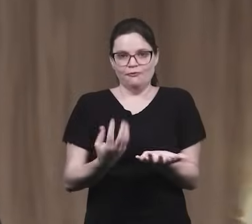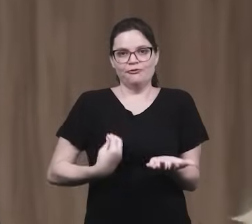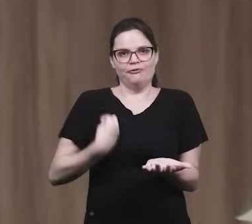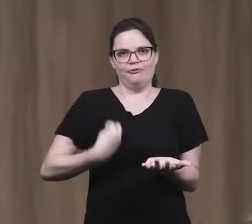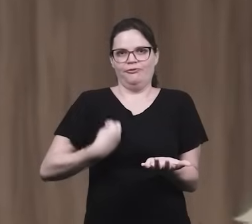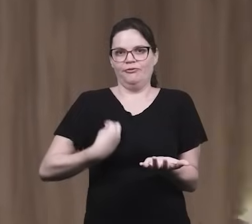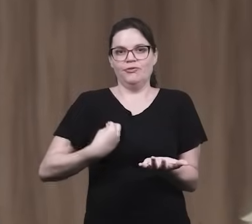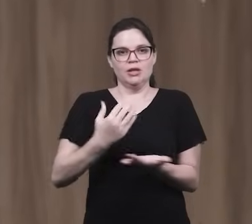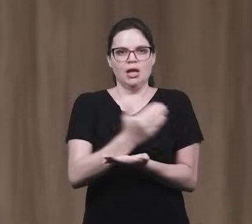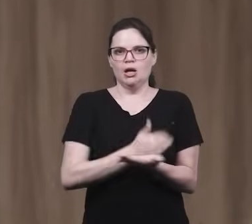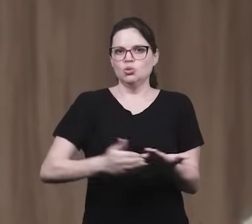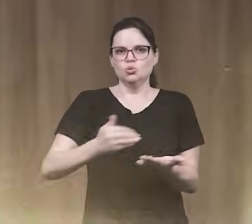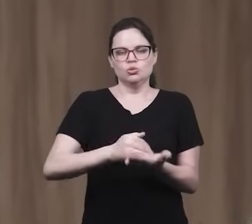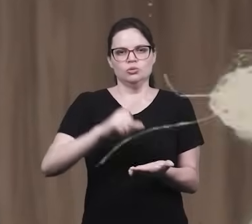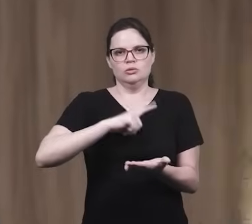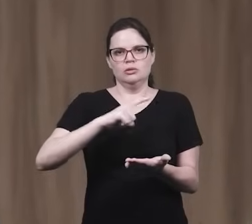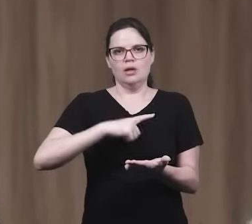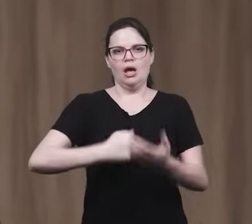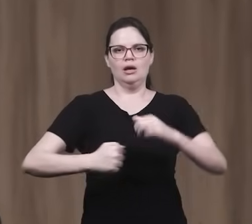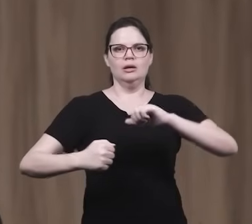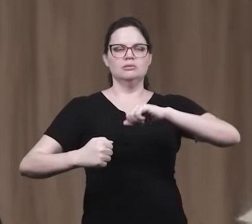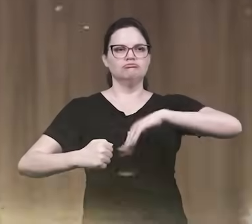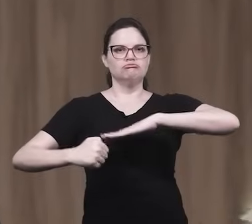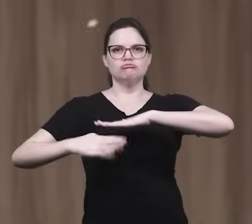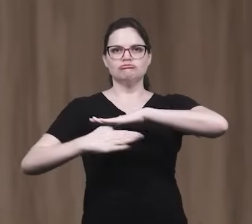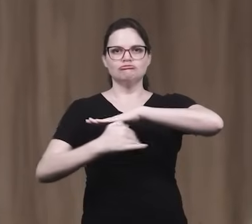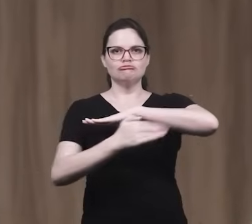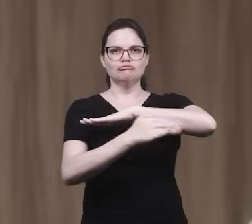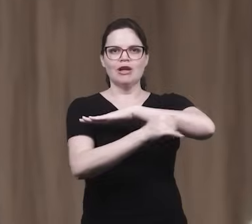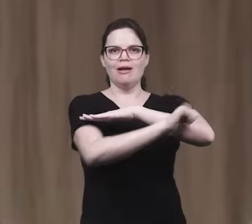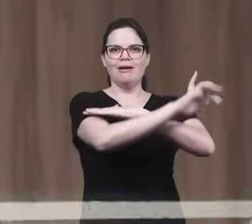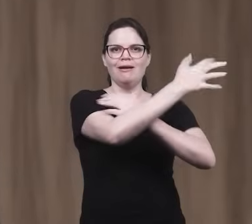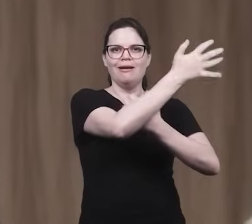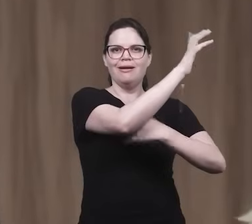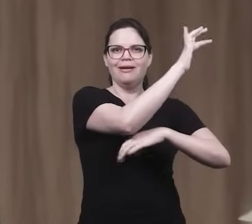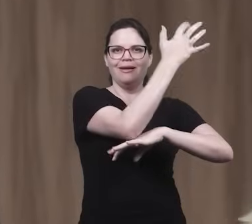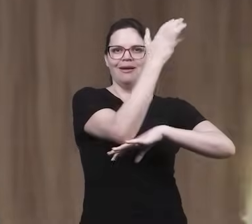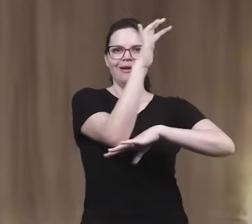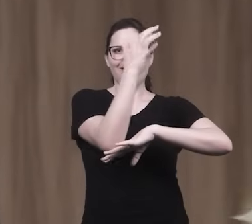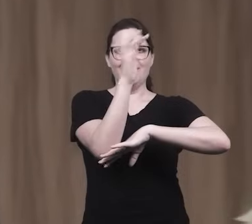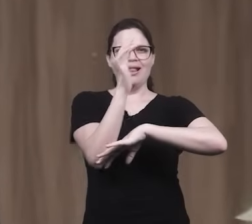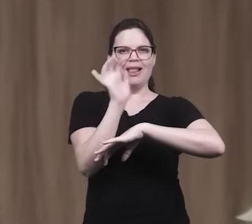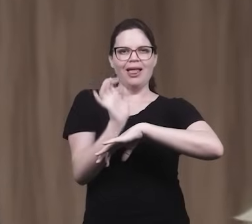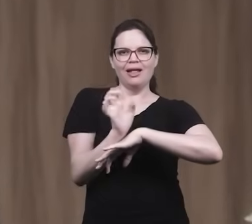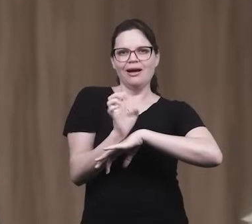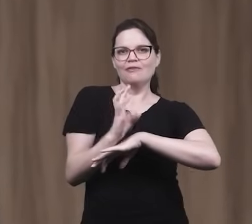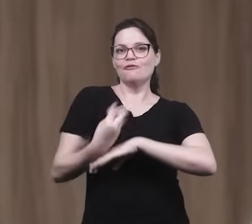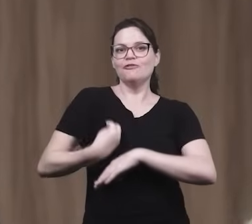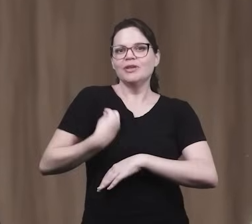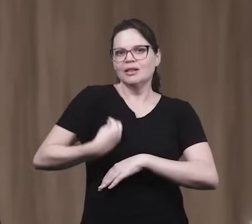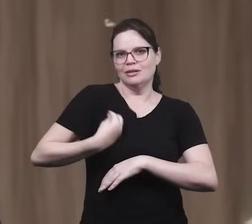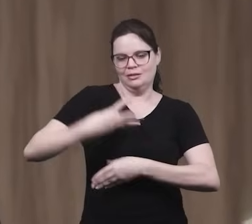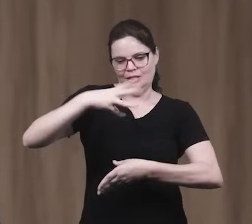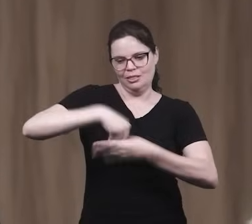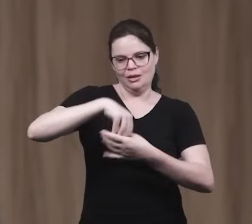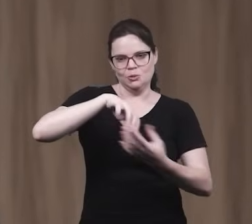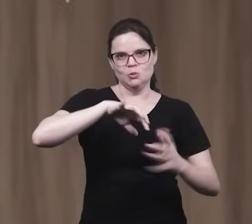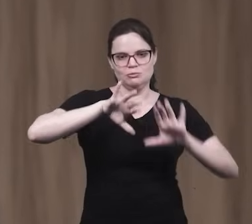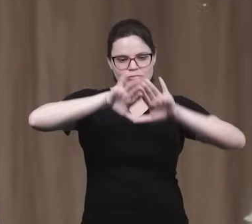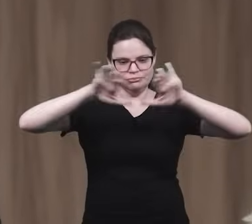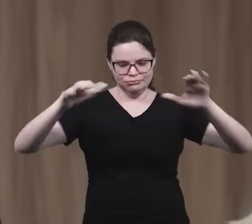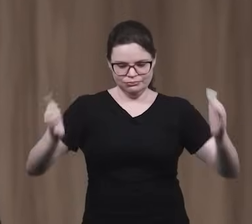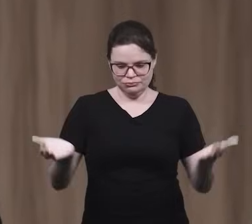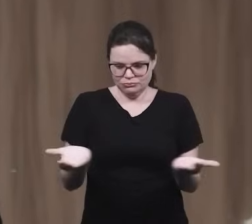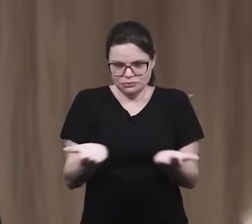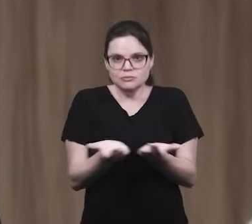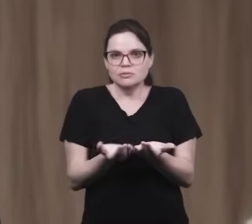de ecossistemas que nele existe, toda a parte viva do planeta. E muitos estudiosos entendem que essa biosfera é como